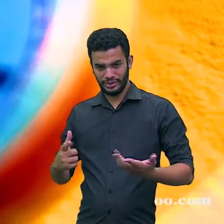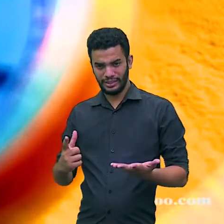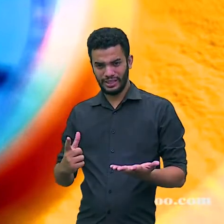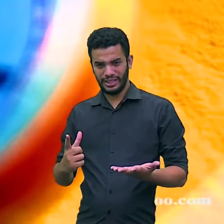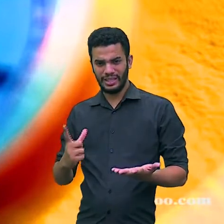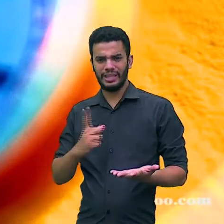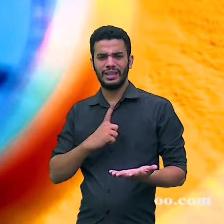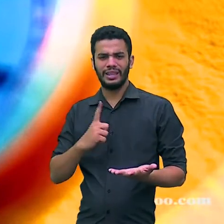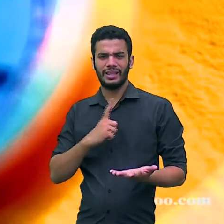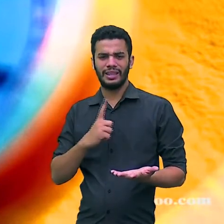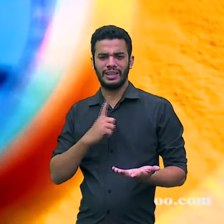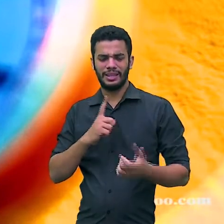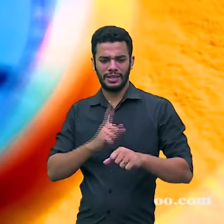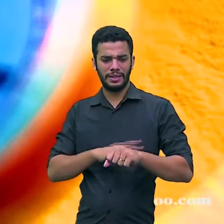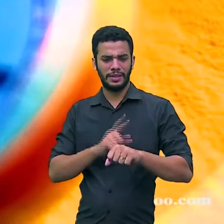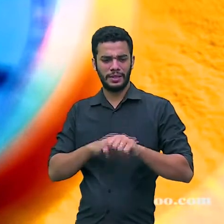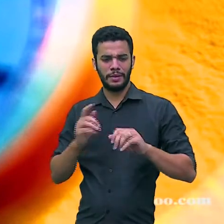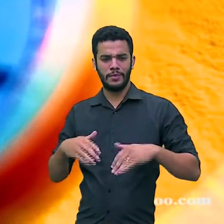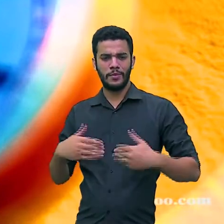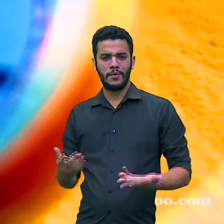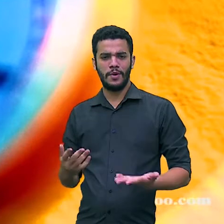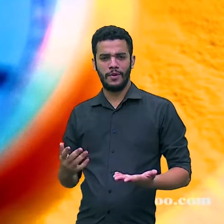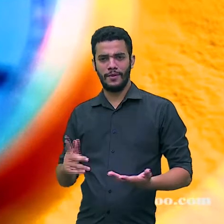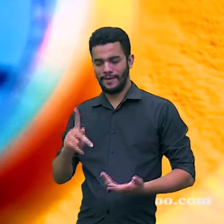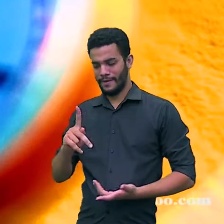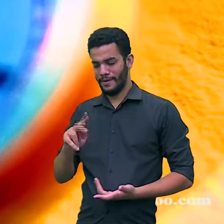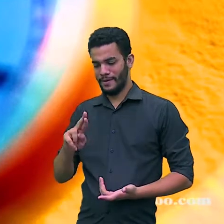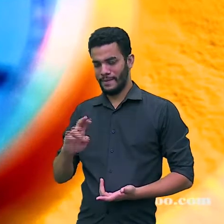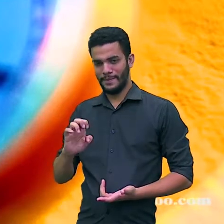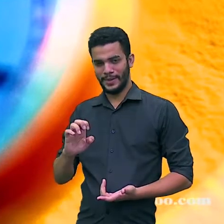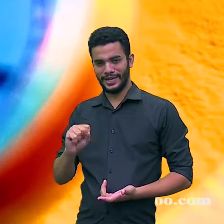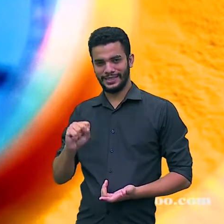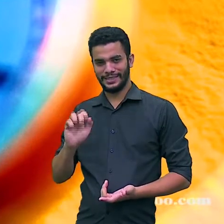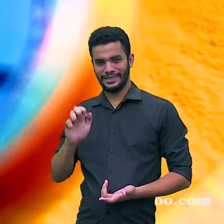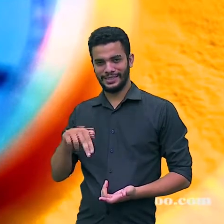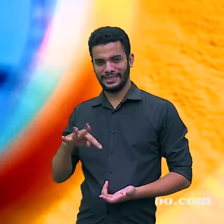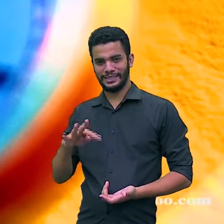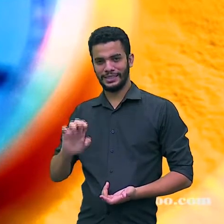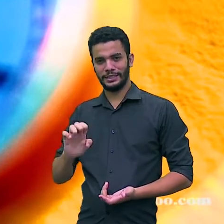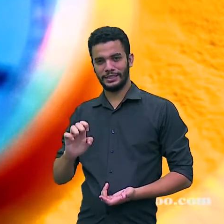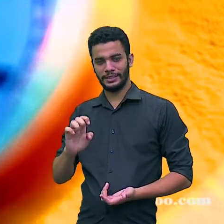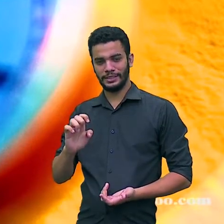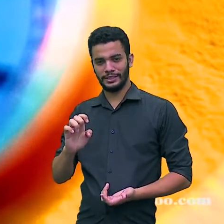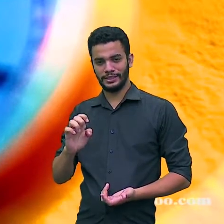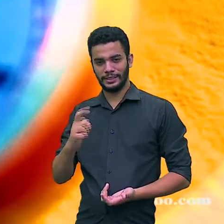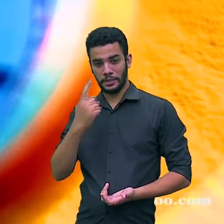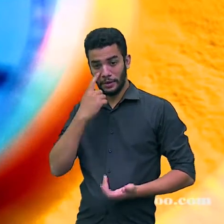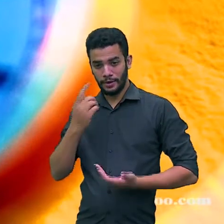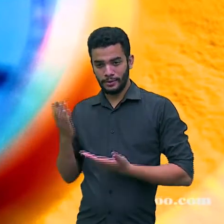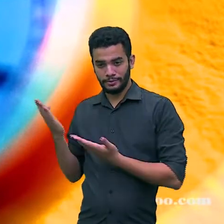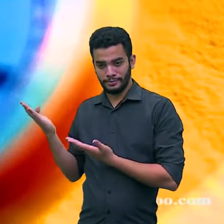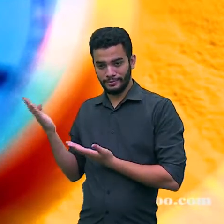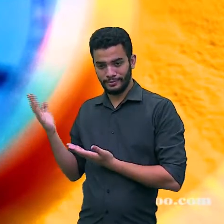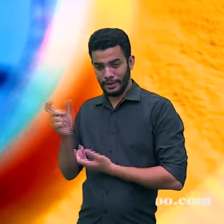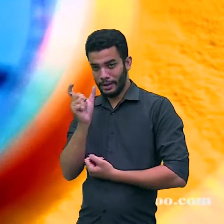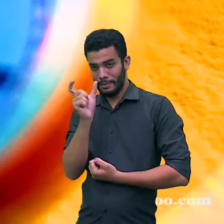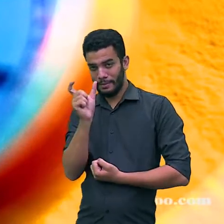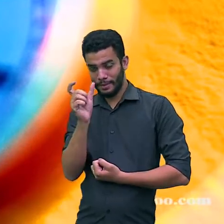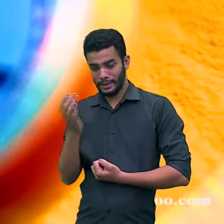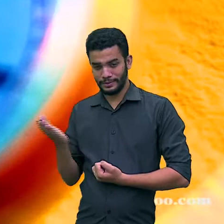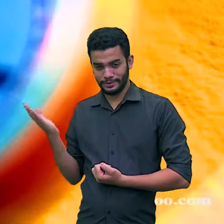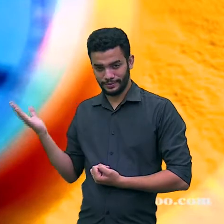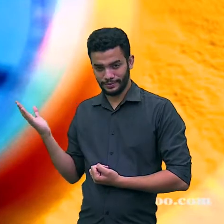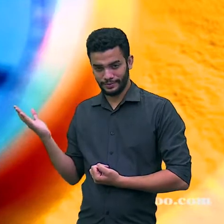tempo? Então, veremos juntos se faz ou não. Vem comigo. As que estão acontecendo, ou